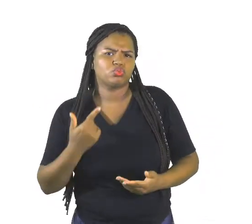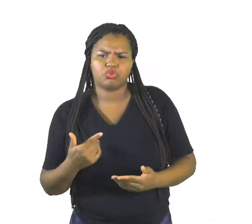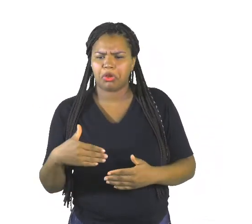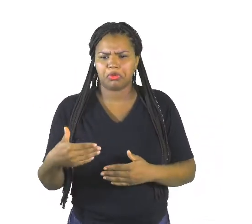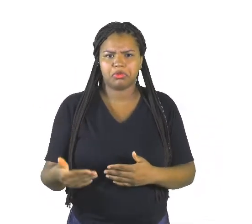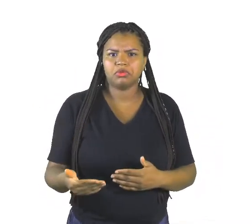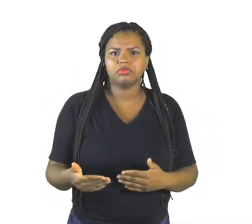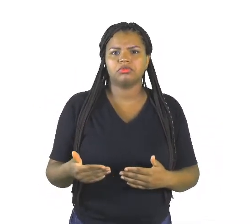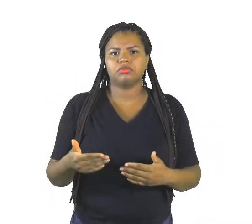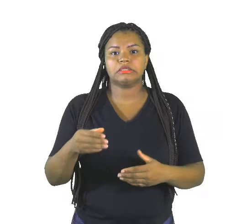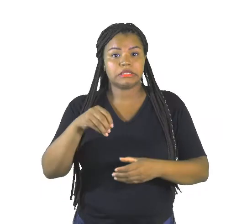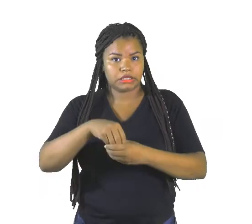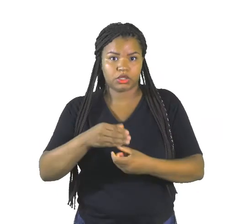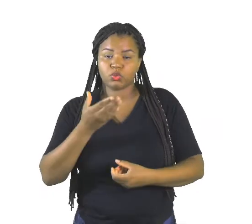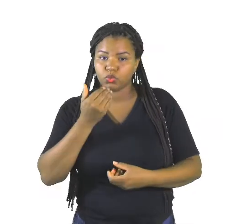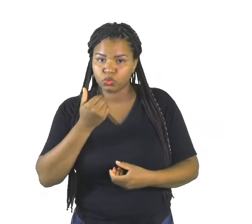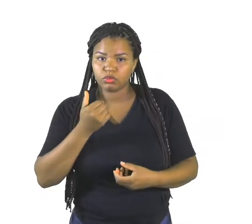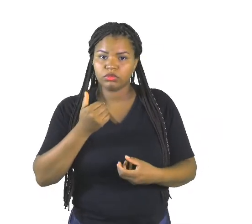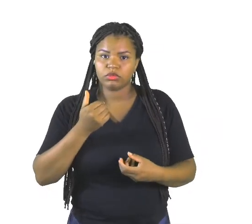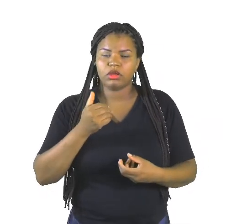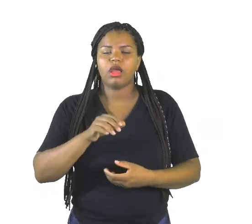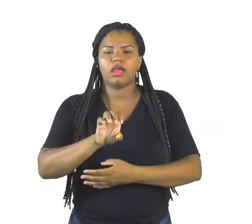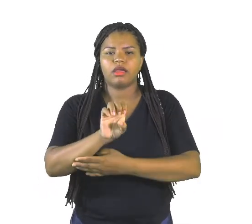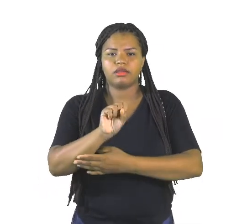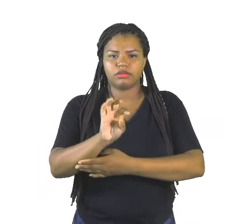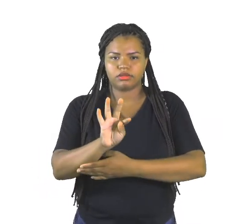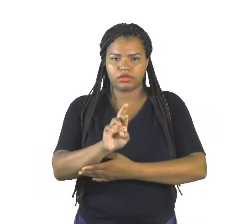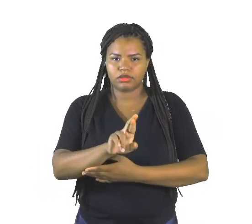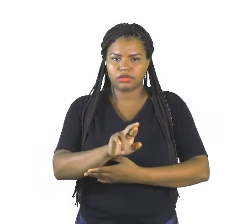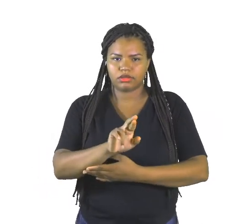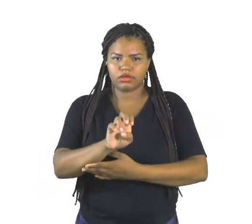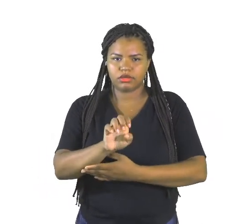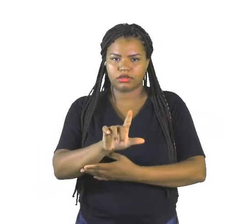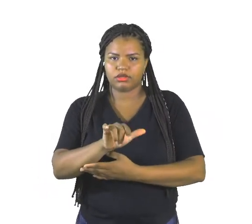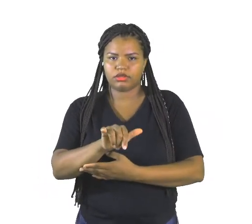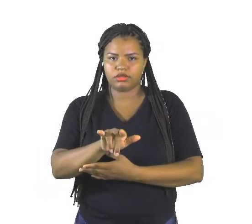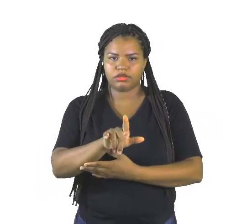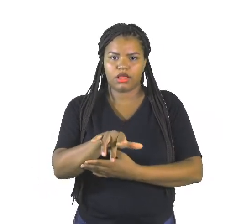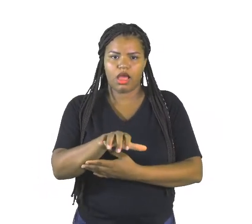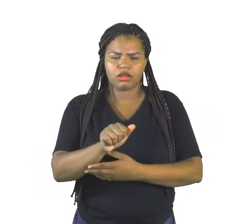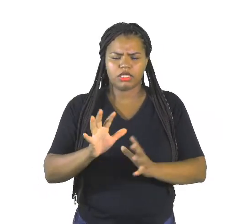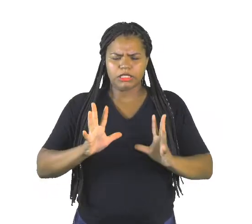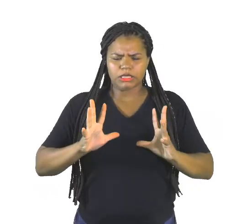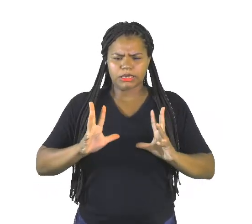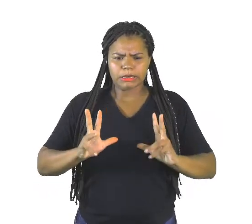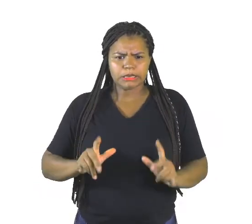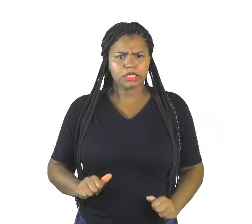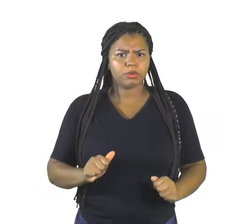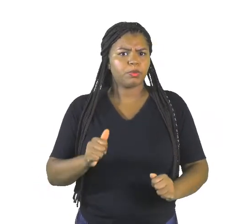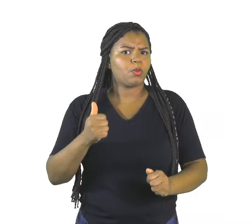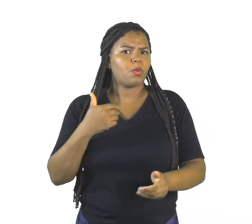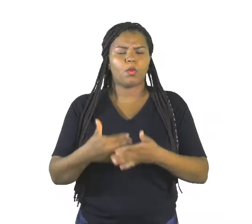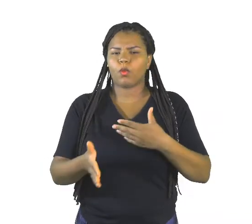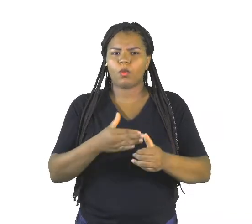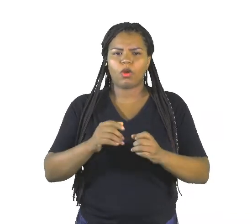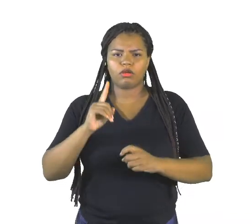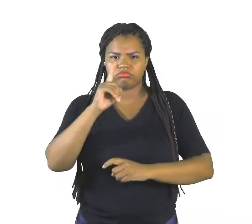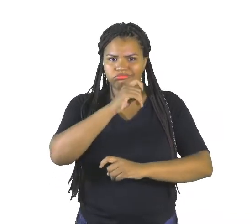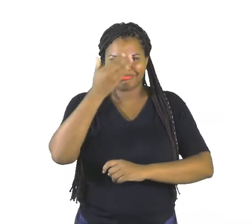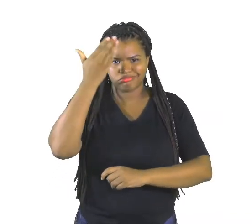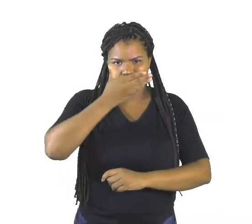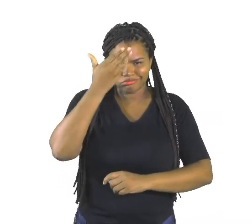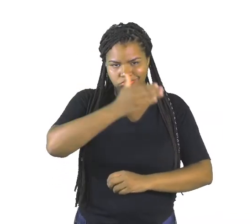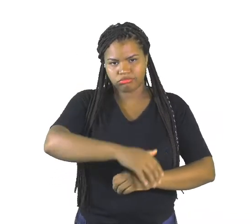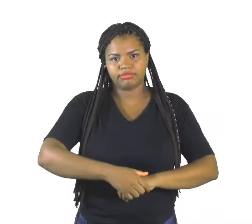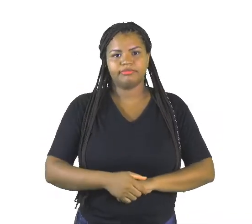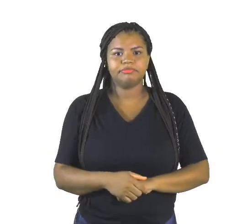diante presentes nos alimentos. Então ele é esterilizado, ele é deixado completamente limpo de qualquer micro-organismo.